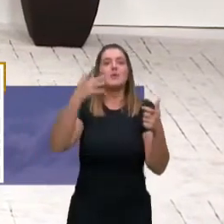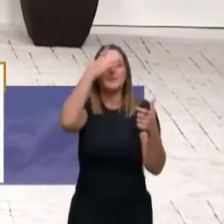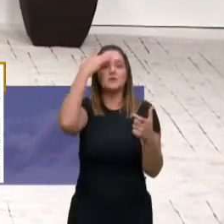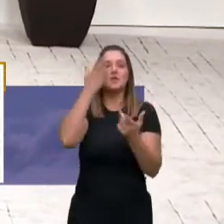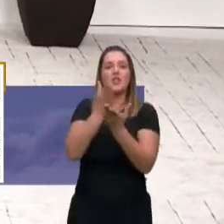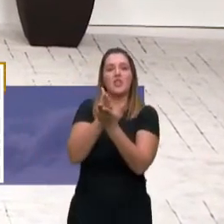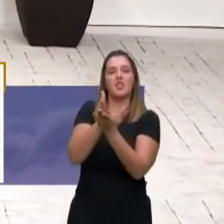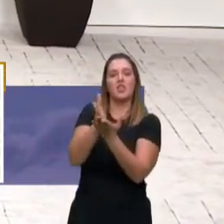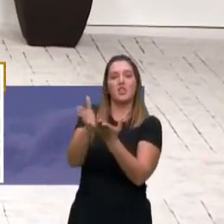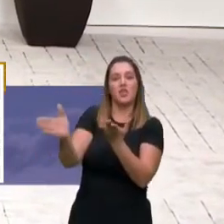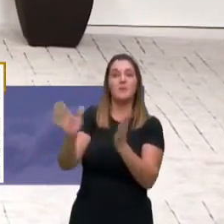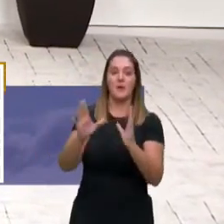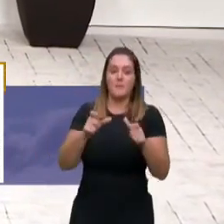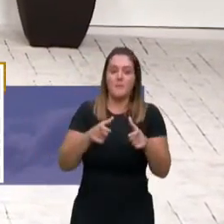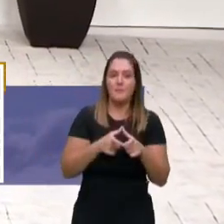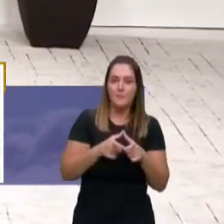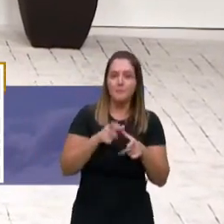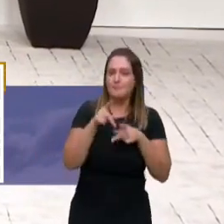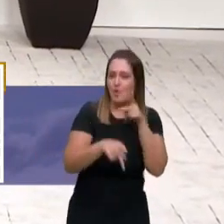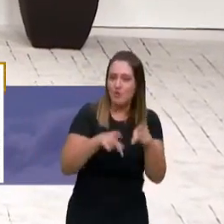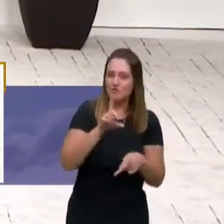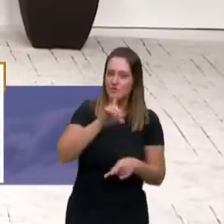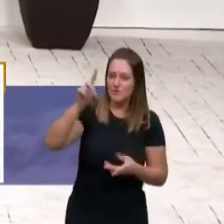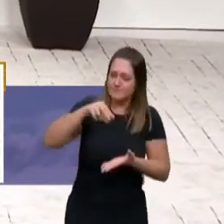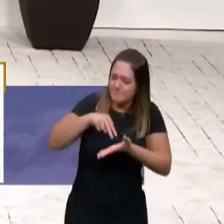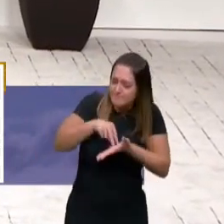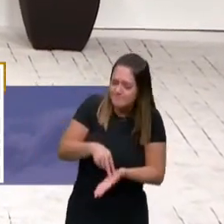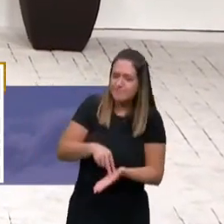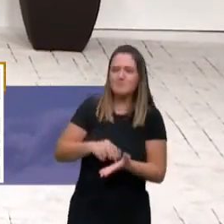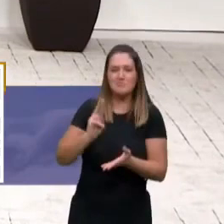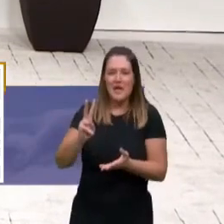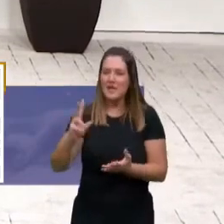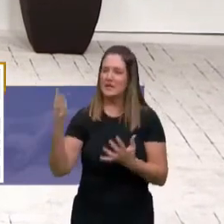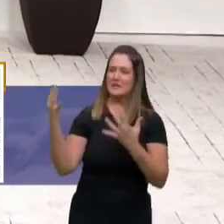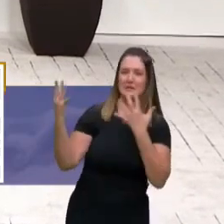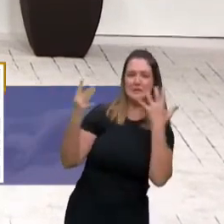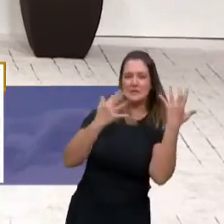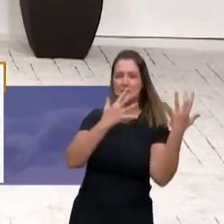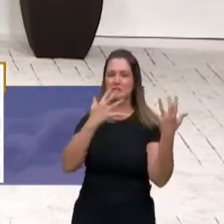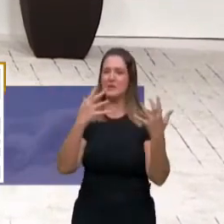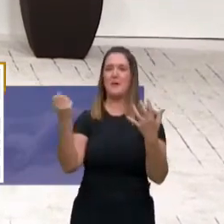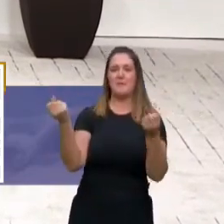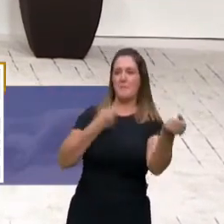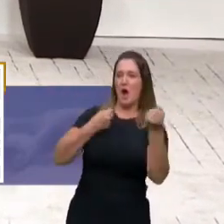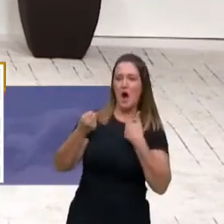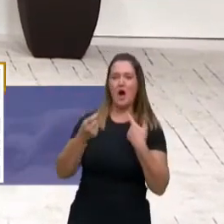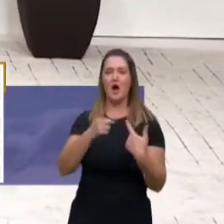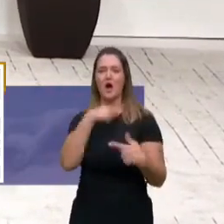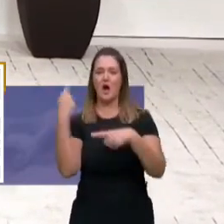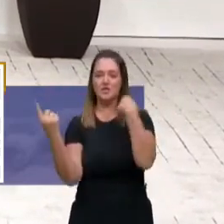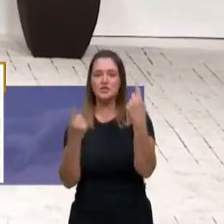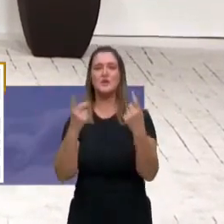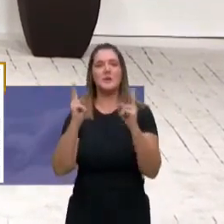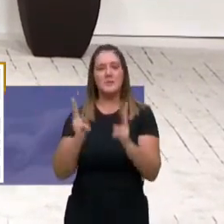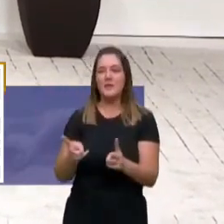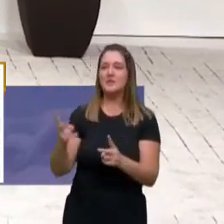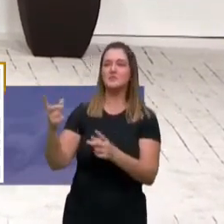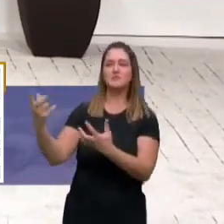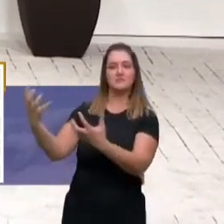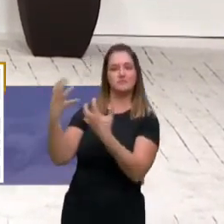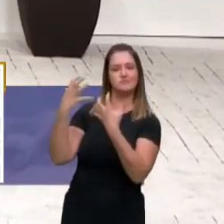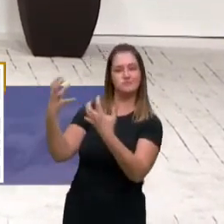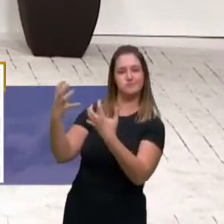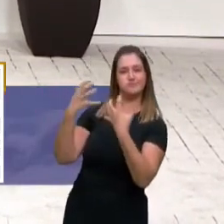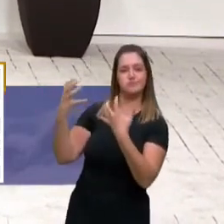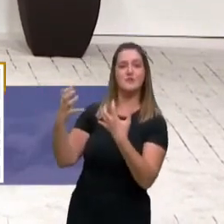total. Só que o povo de Deus permaneceu firme, mesmo na perseguição, mesmo na invasão, mesmo na morte, mesmo nas obras